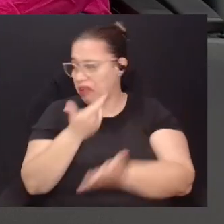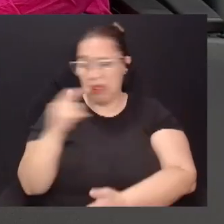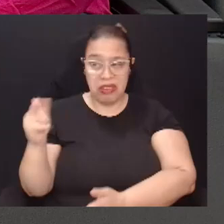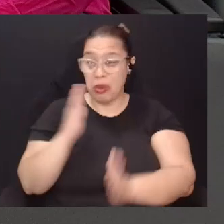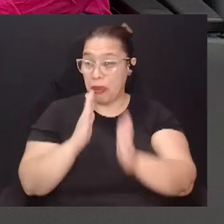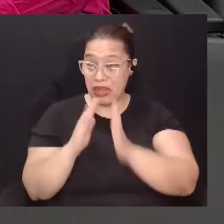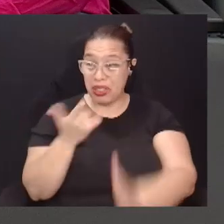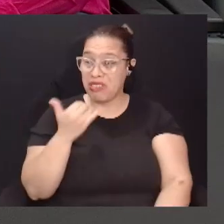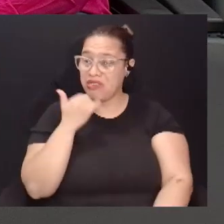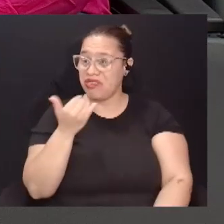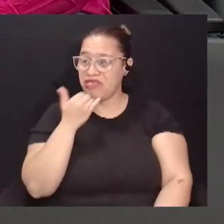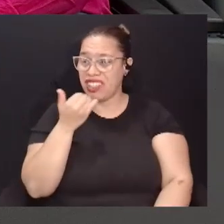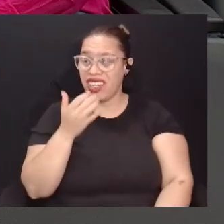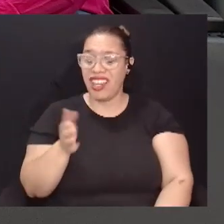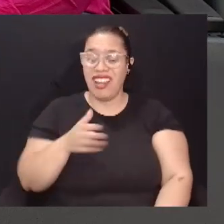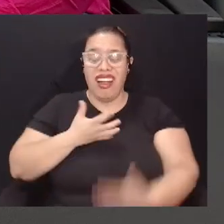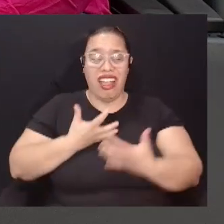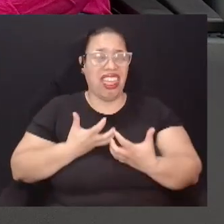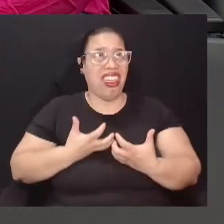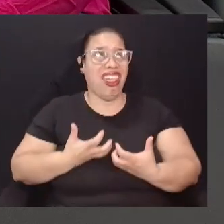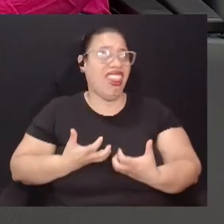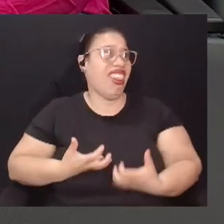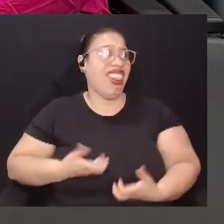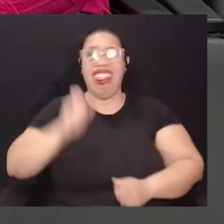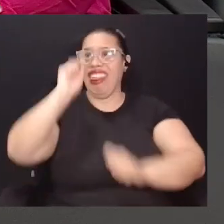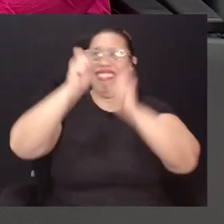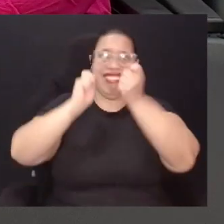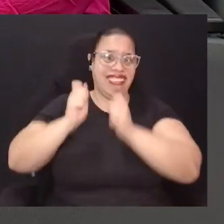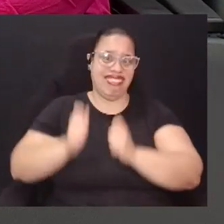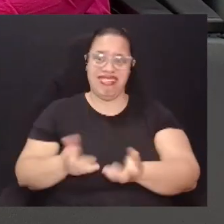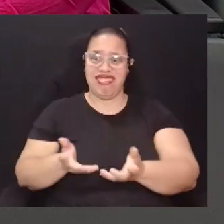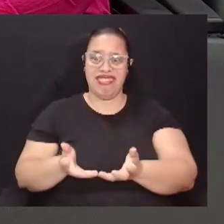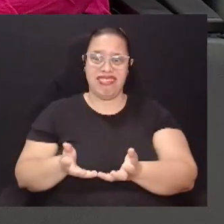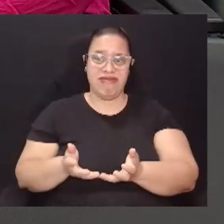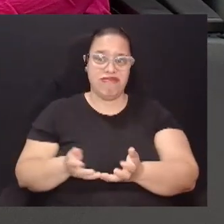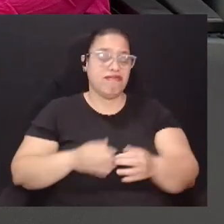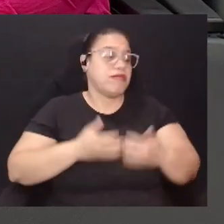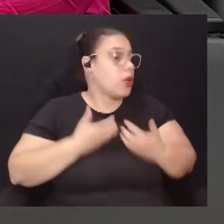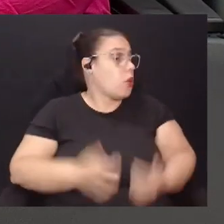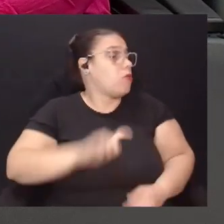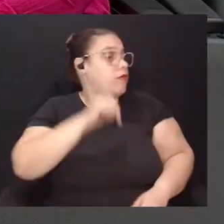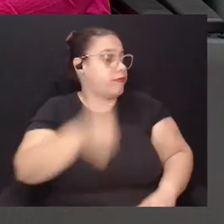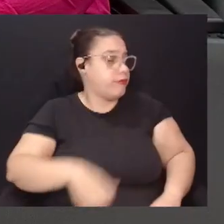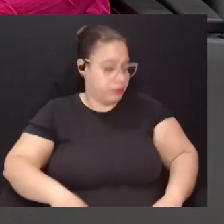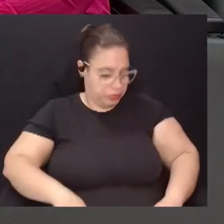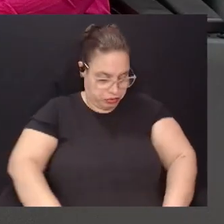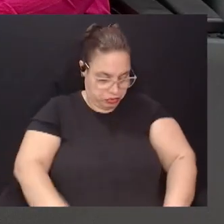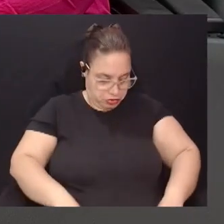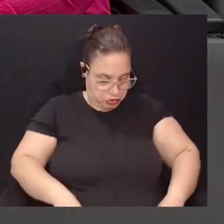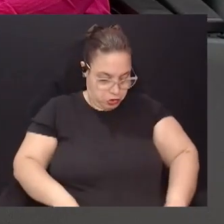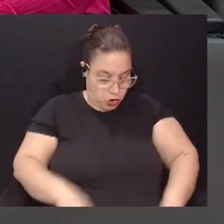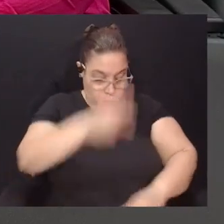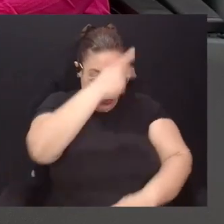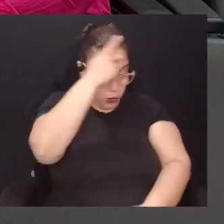num período que o pessoal já está assim sobrecarregado de tanta conta, né? Que está sobrecarregado, mas acho que tem um detalhe importante,